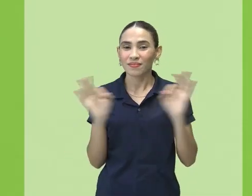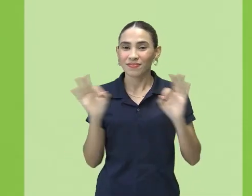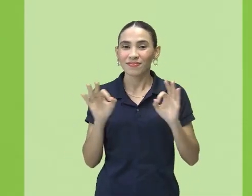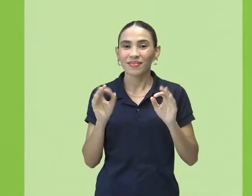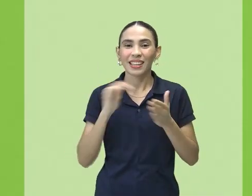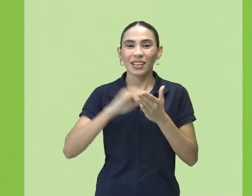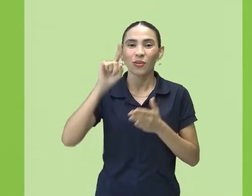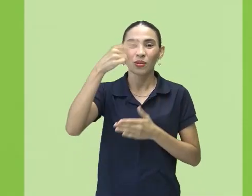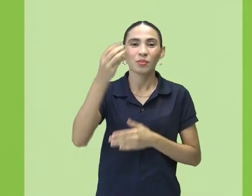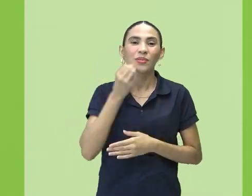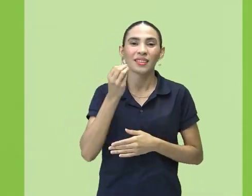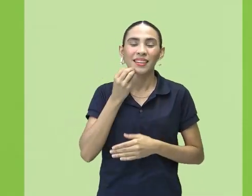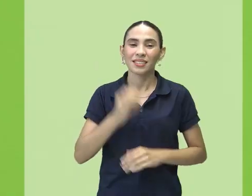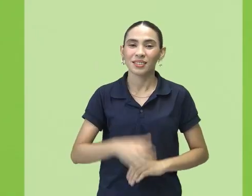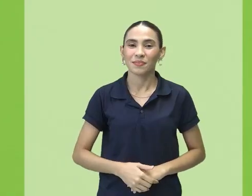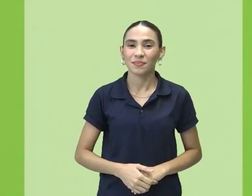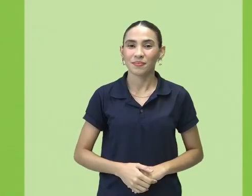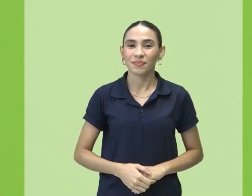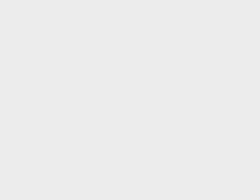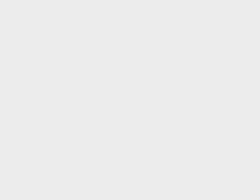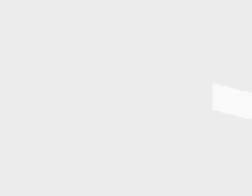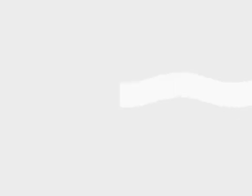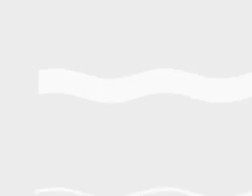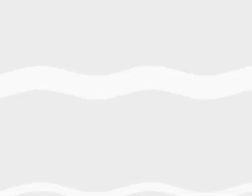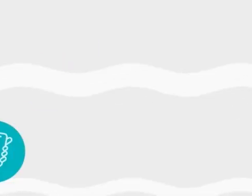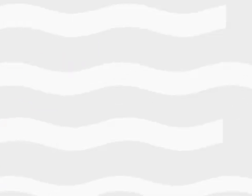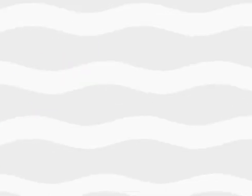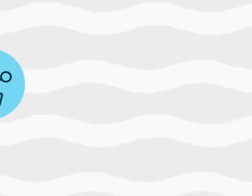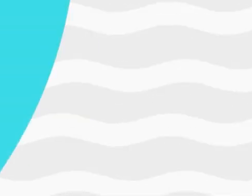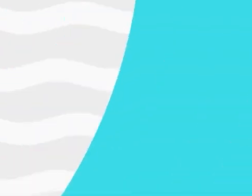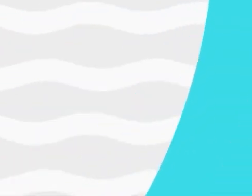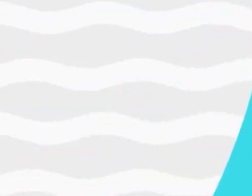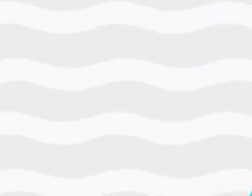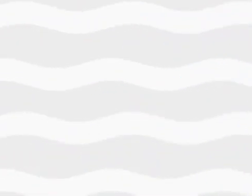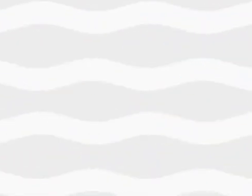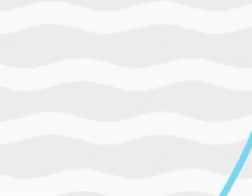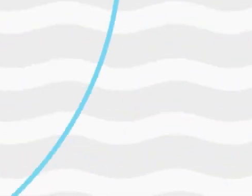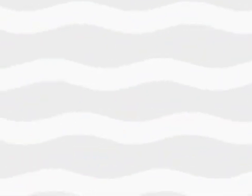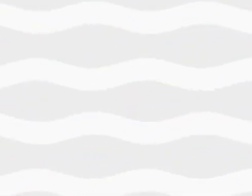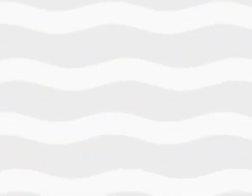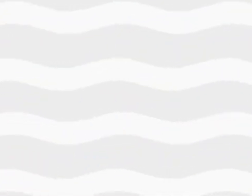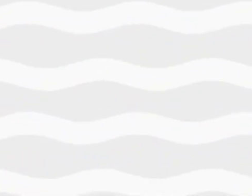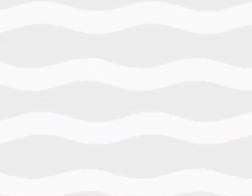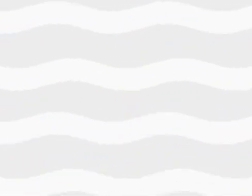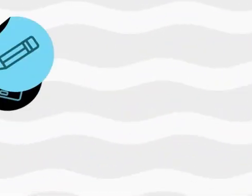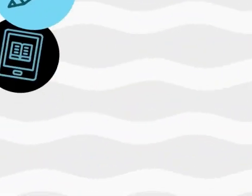dúvida e até a próxima.